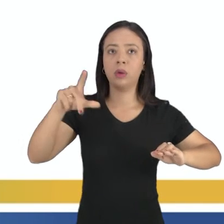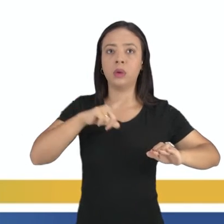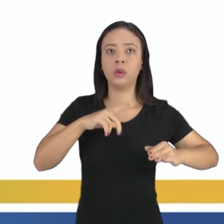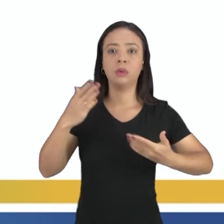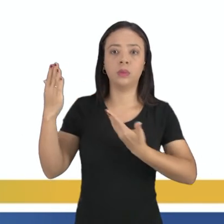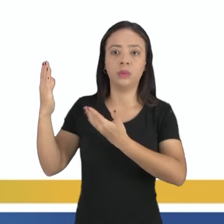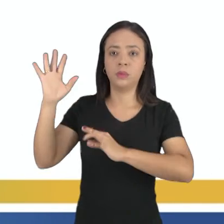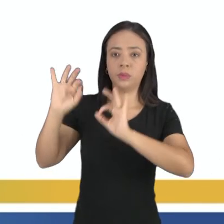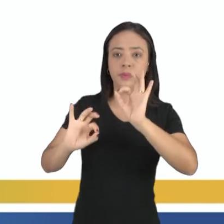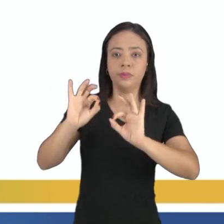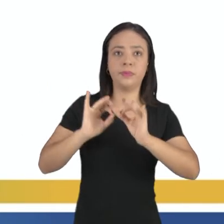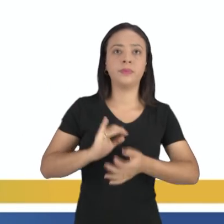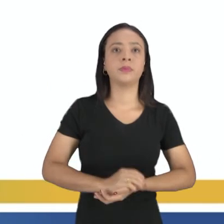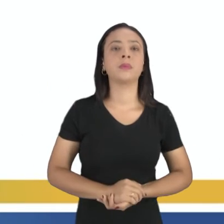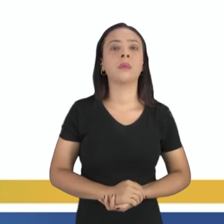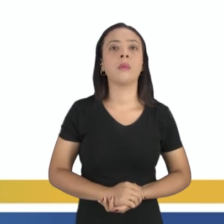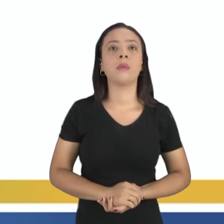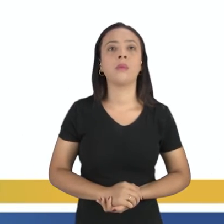seguinte distribuição.